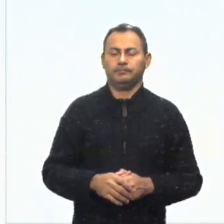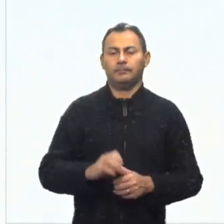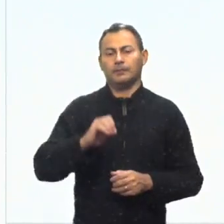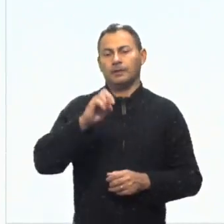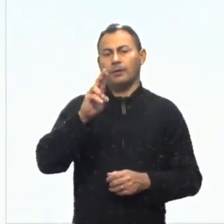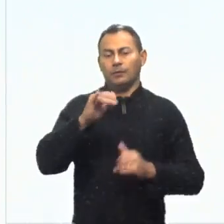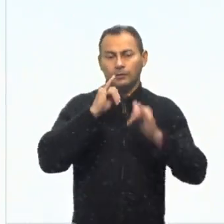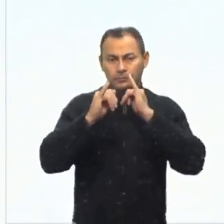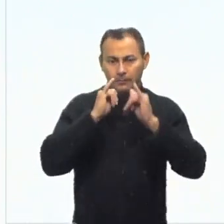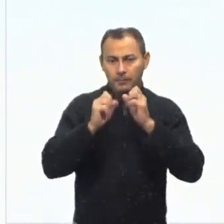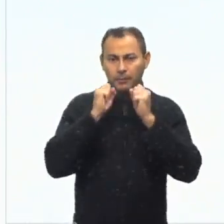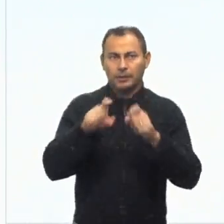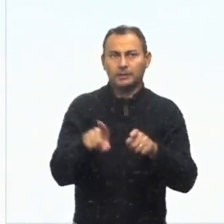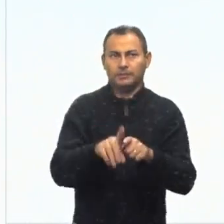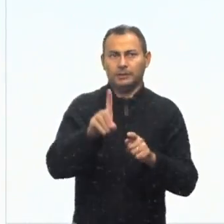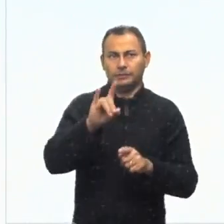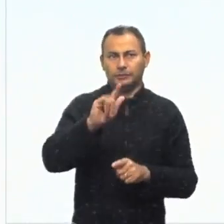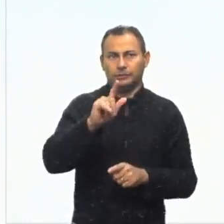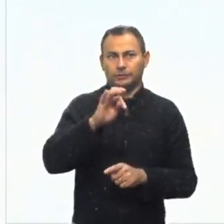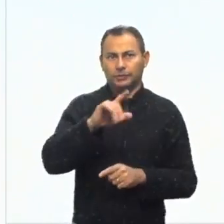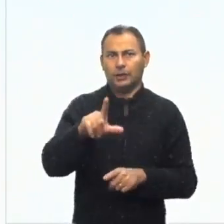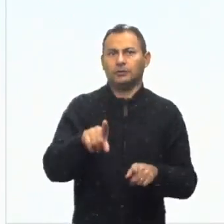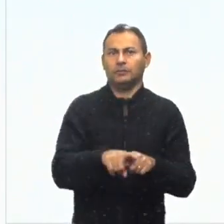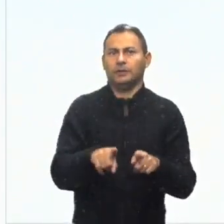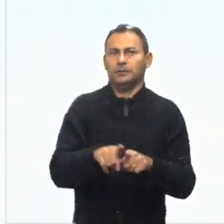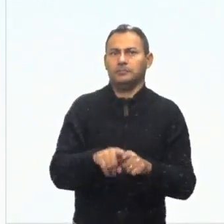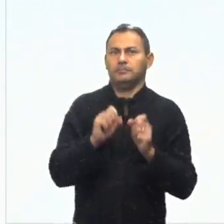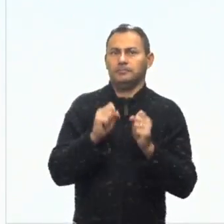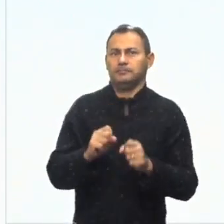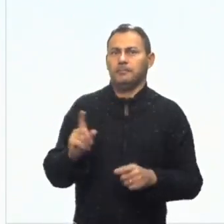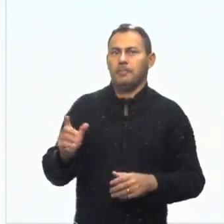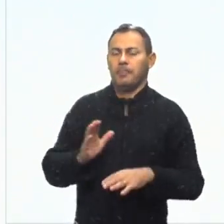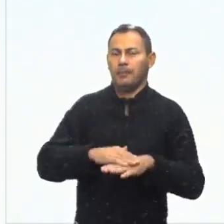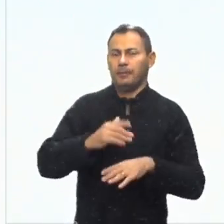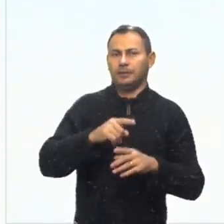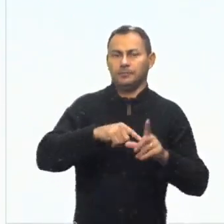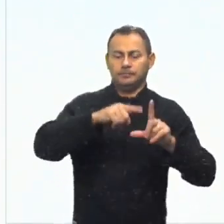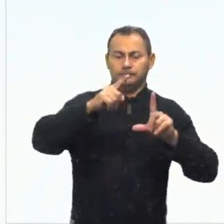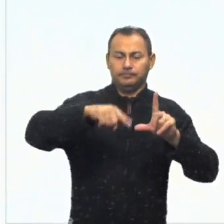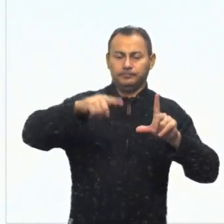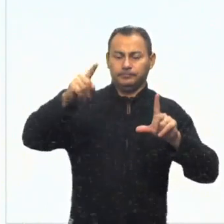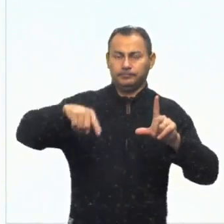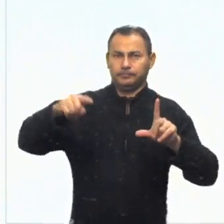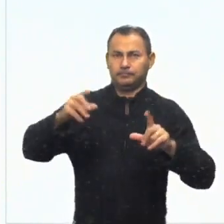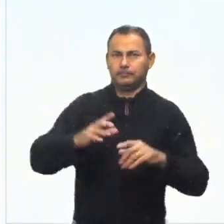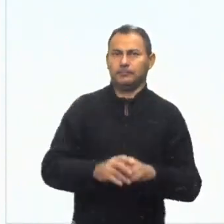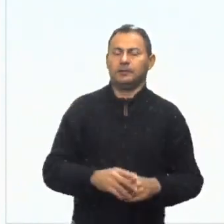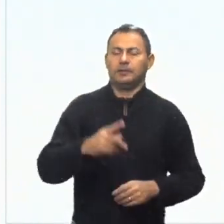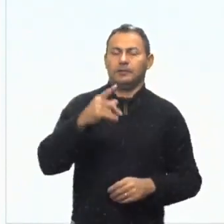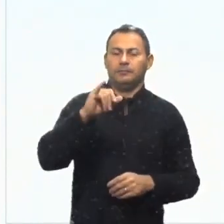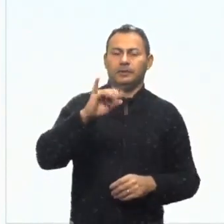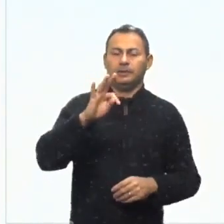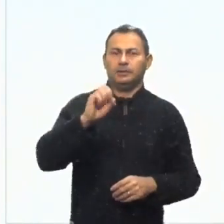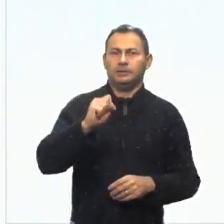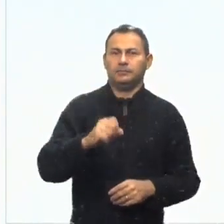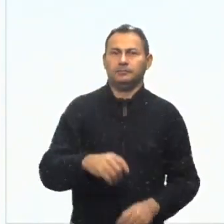ou a informação pode ser digital, pode ser mais uma sequência de bits.